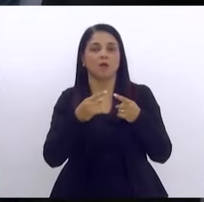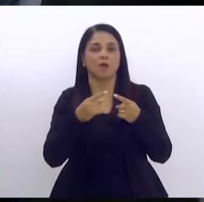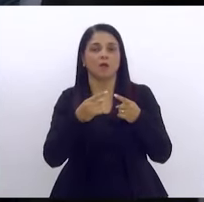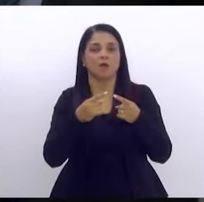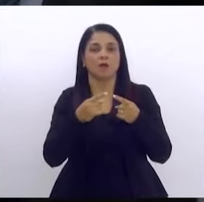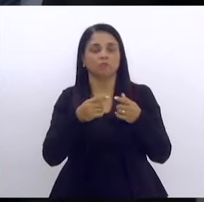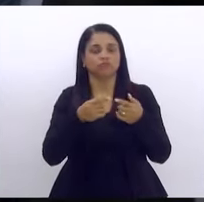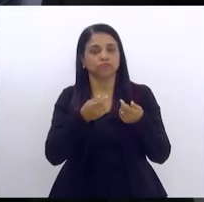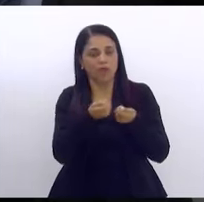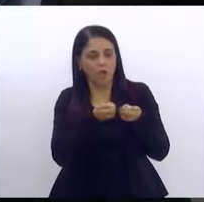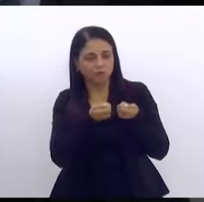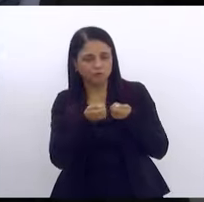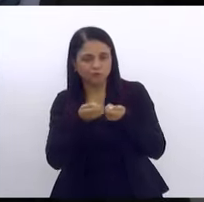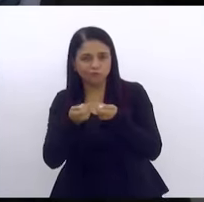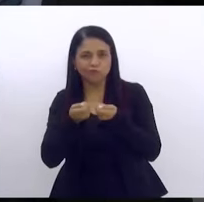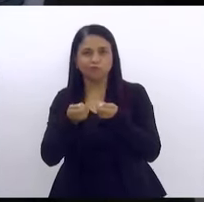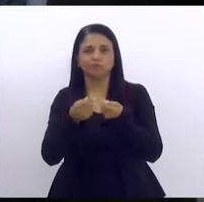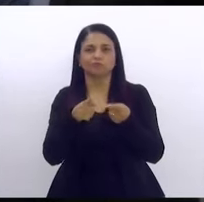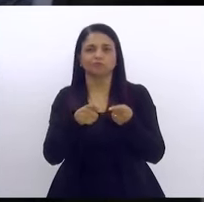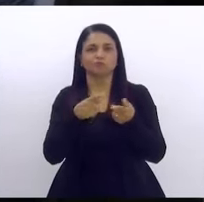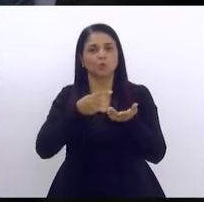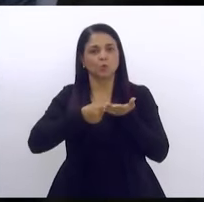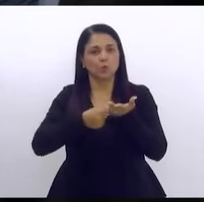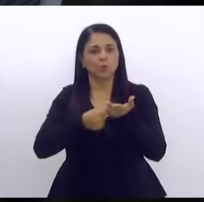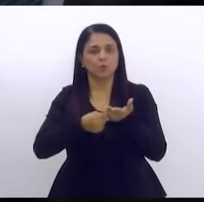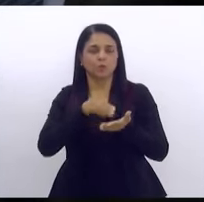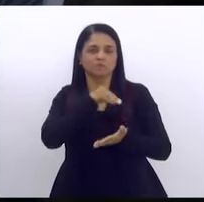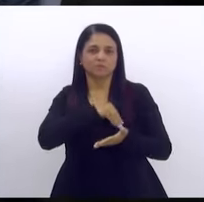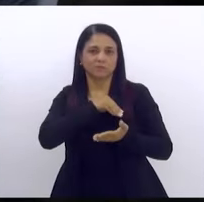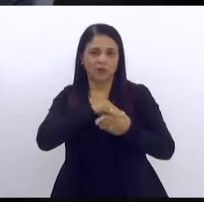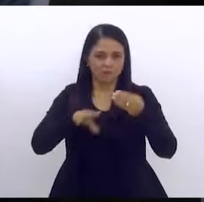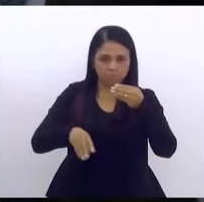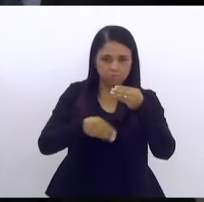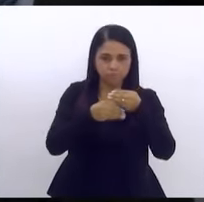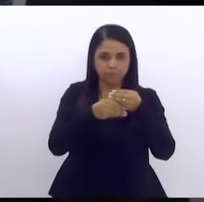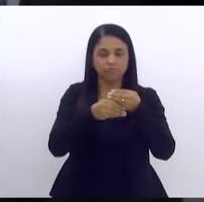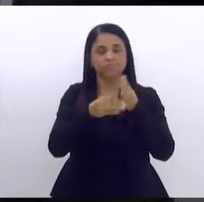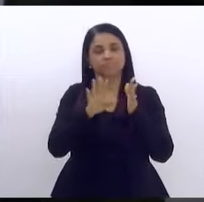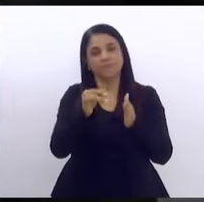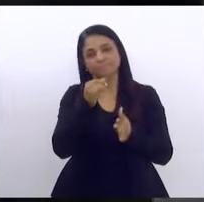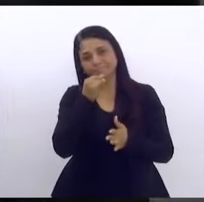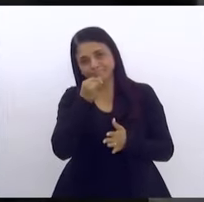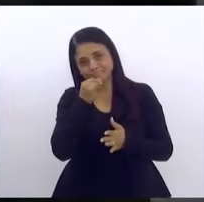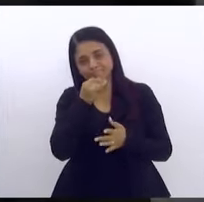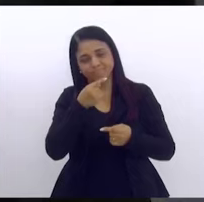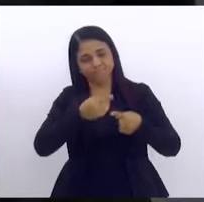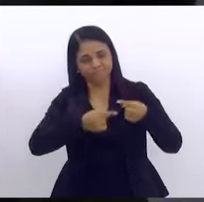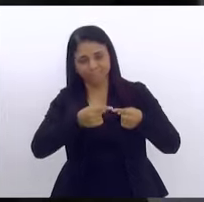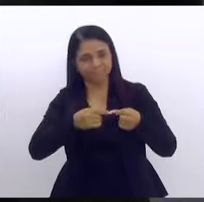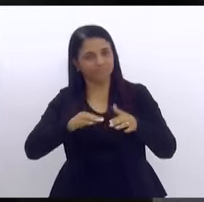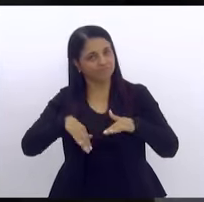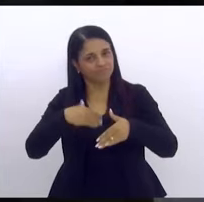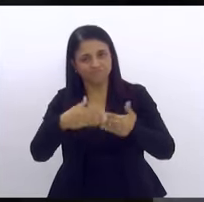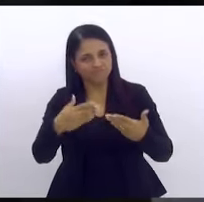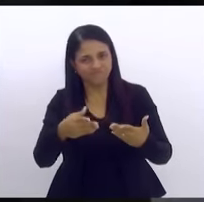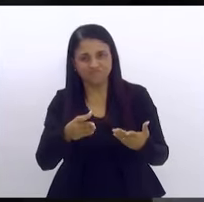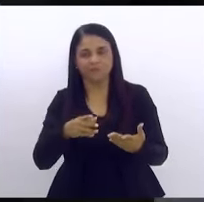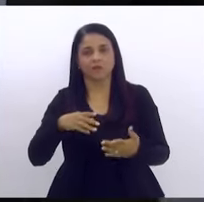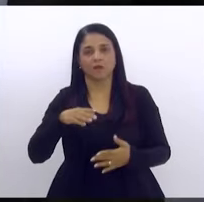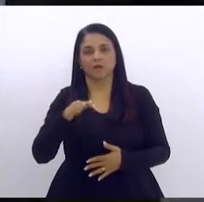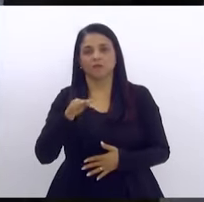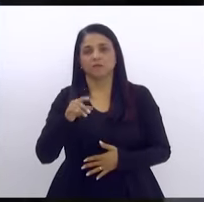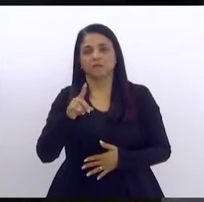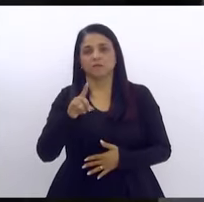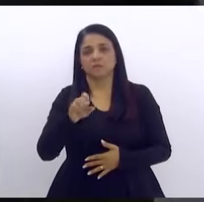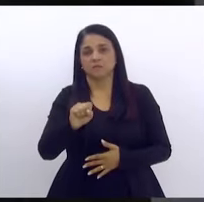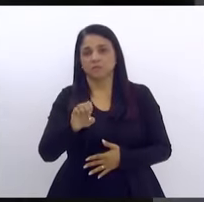um possível reajuste no sentido de buscar o cumprimento do piso. Infelizmente, esse diálogo não avançou com a SEDUC, a gente vai continuar cobrando, porque a gente